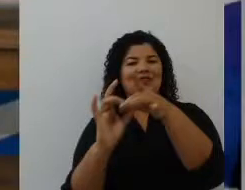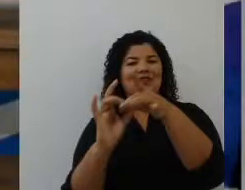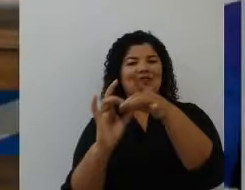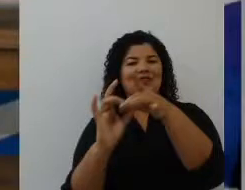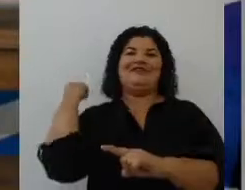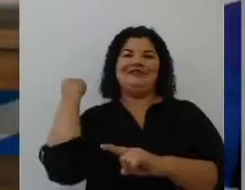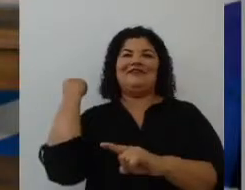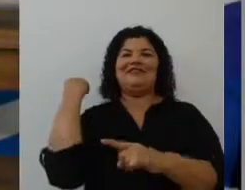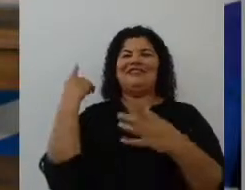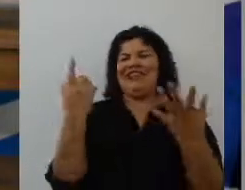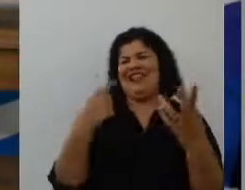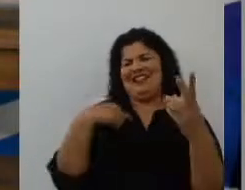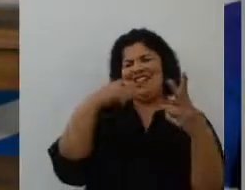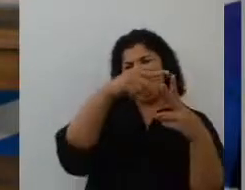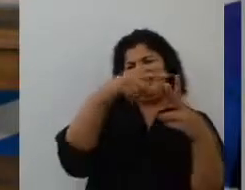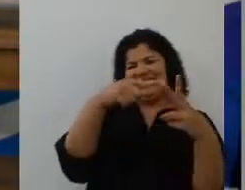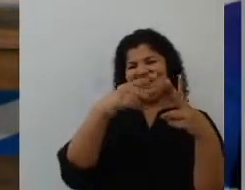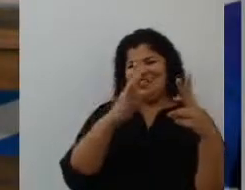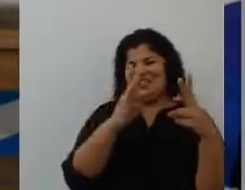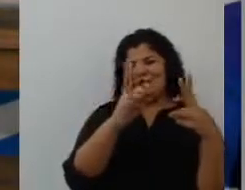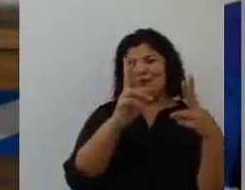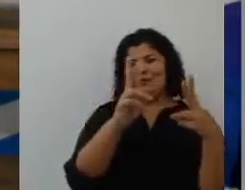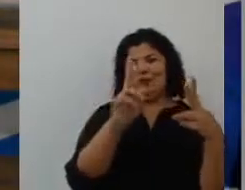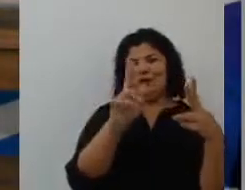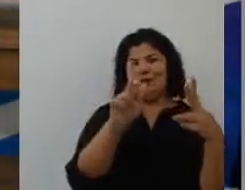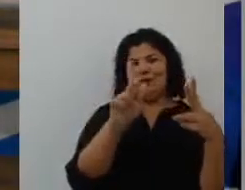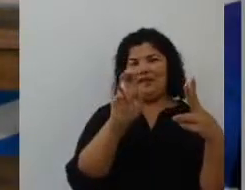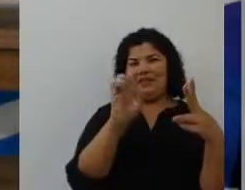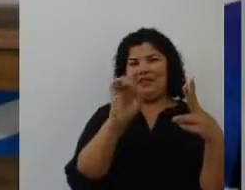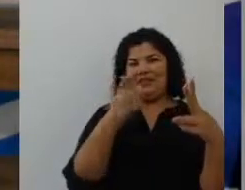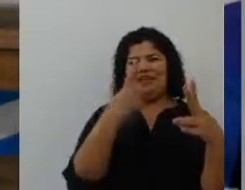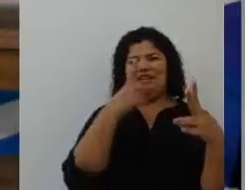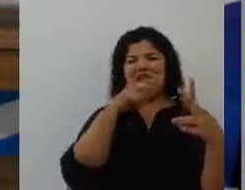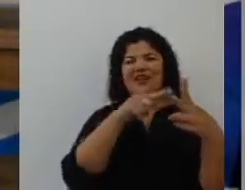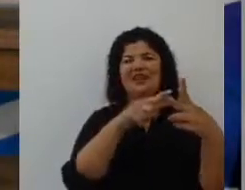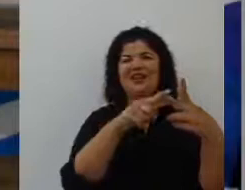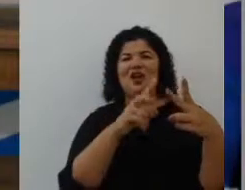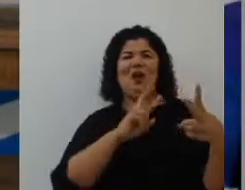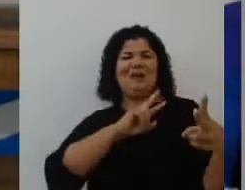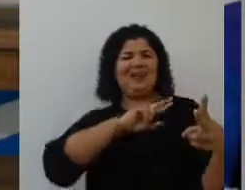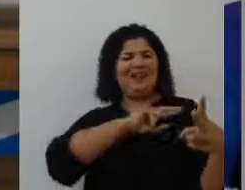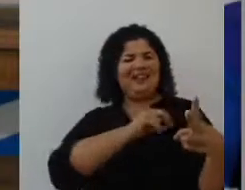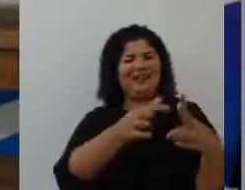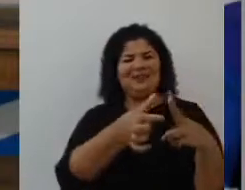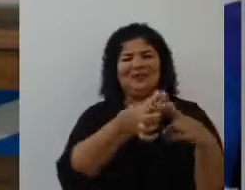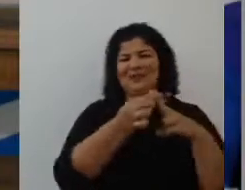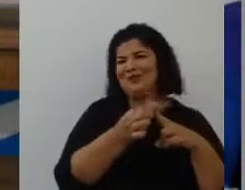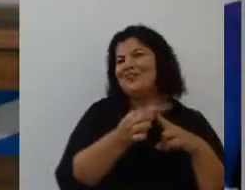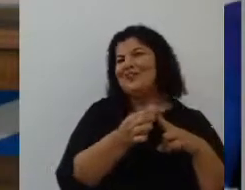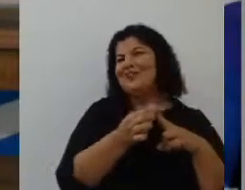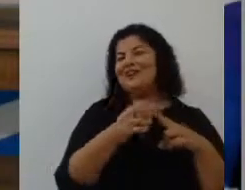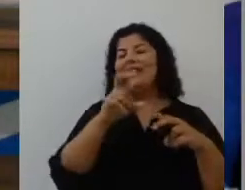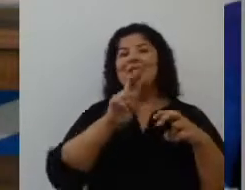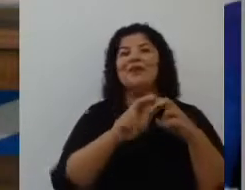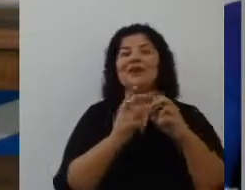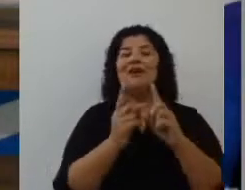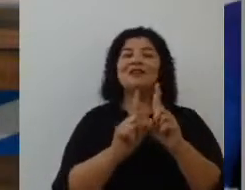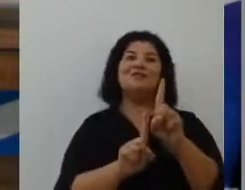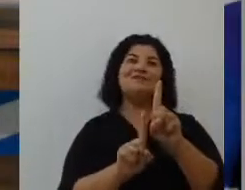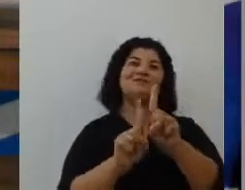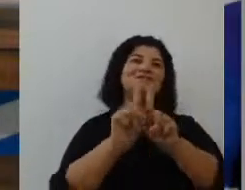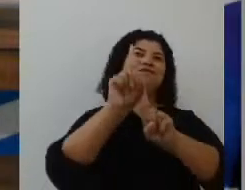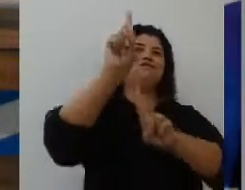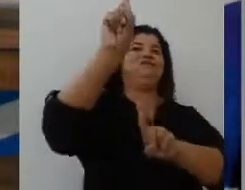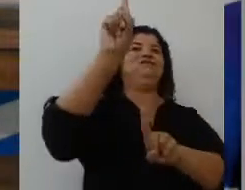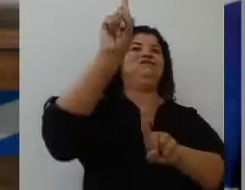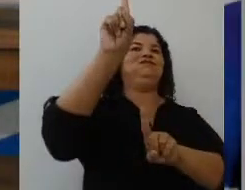aqui burguesia e romantismo como palavras sinônimas? Porque é na época do romantismo que a gente vai ter a ascensão da burguesia. E